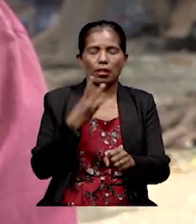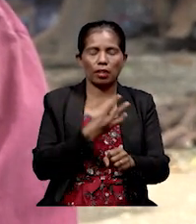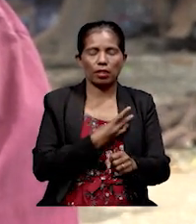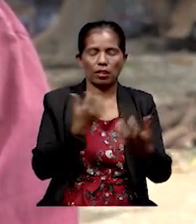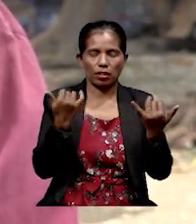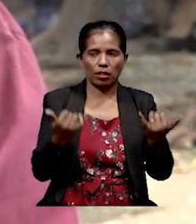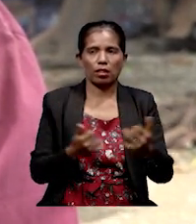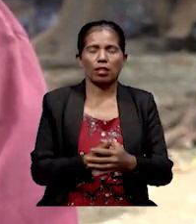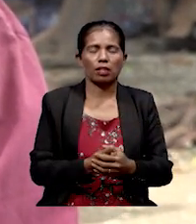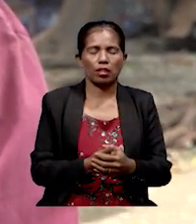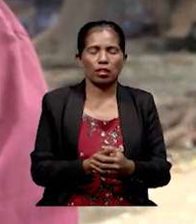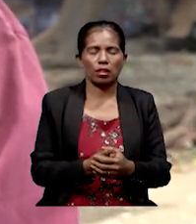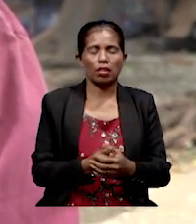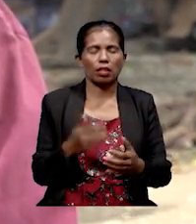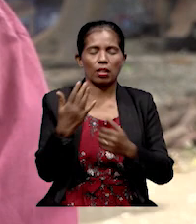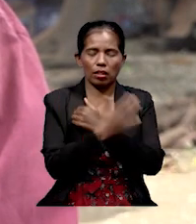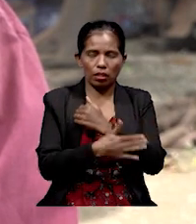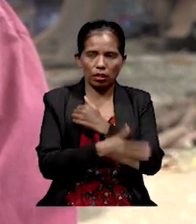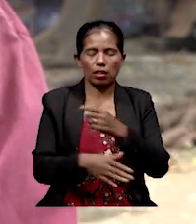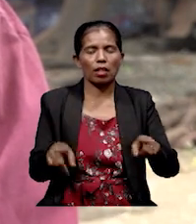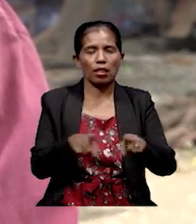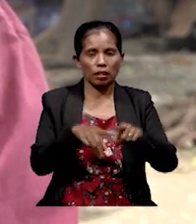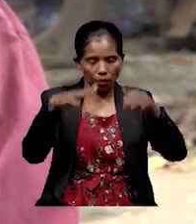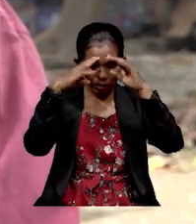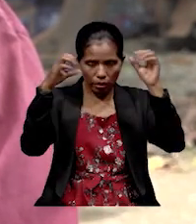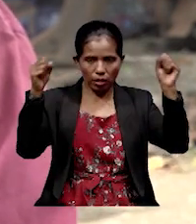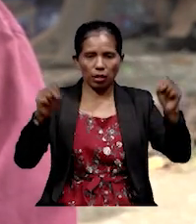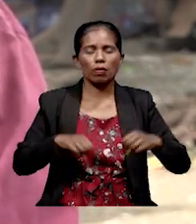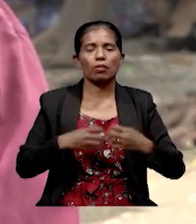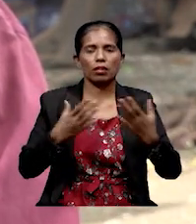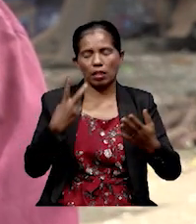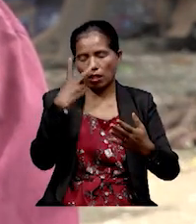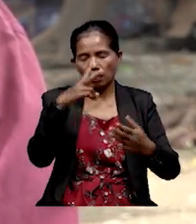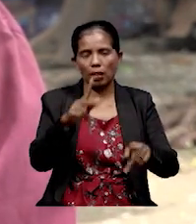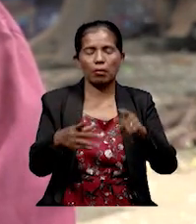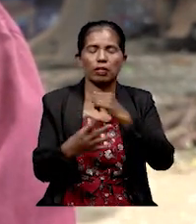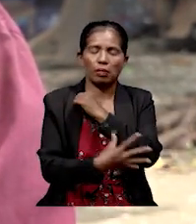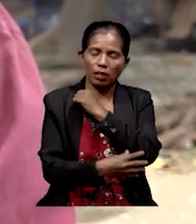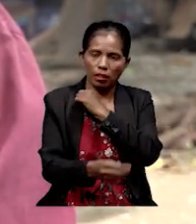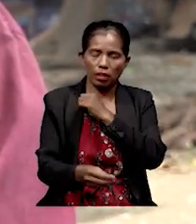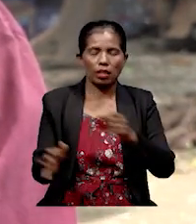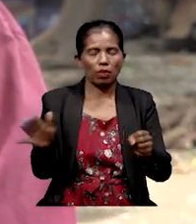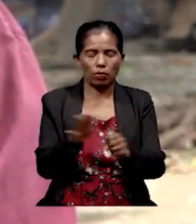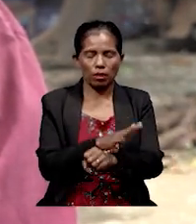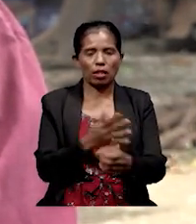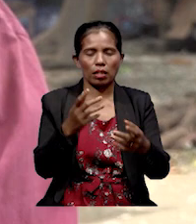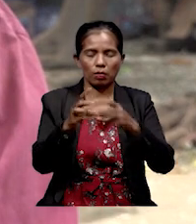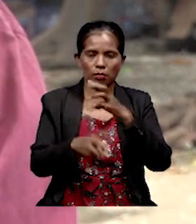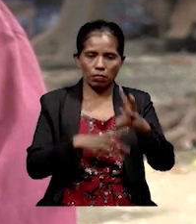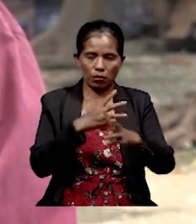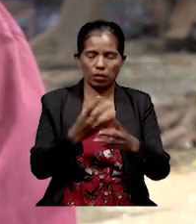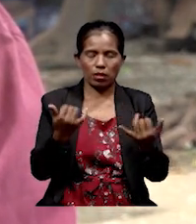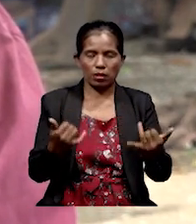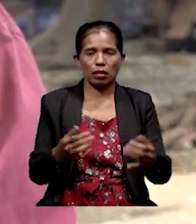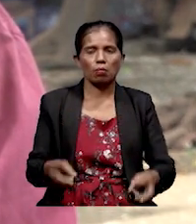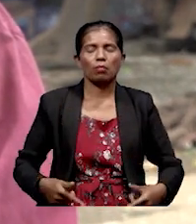laos marginalizado i sai presiden tidak unsa transforma haremos itni kibit laksir ne memang nakuno hera era ida agora i muris ya estrar